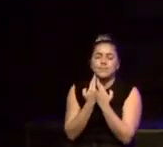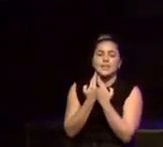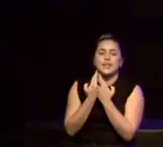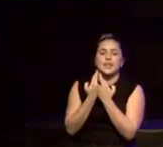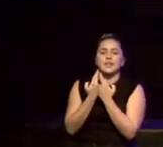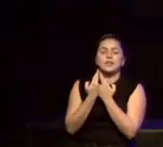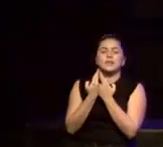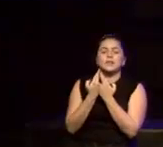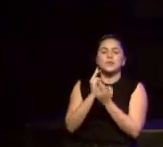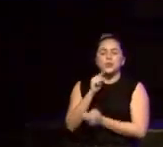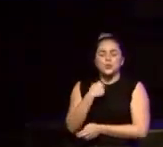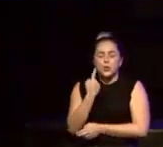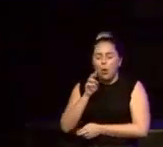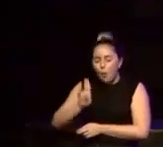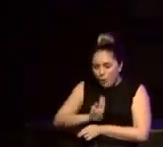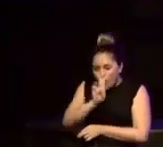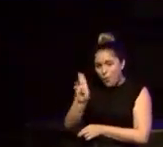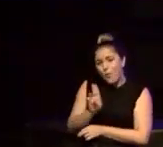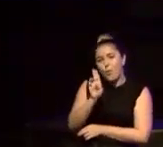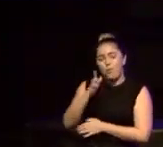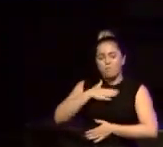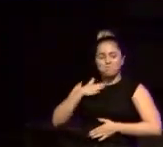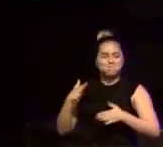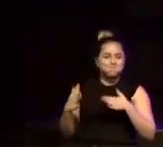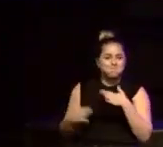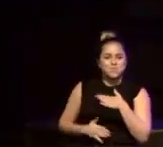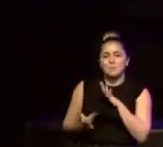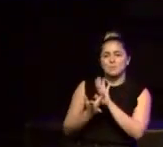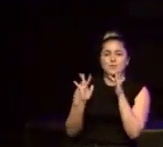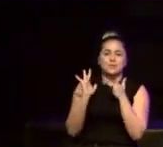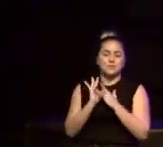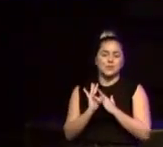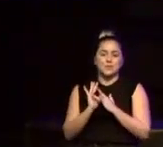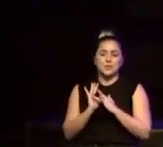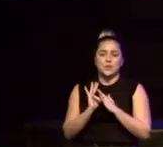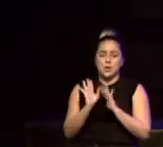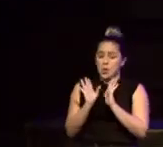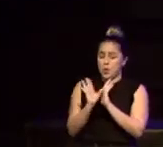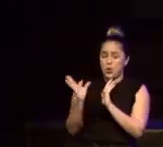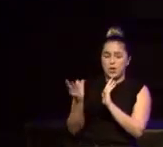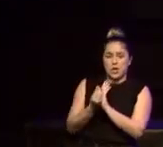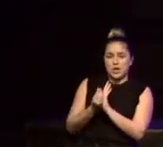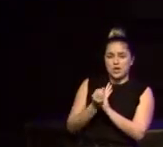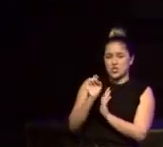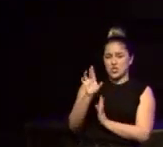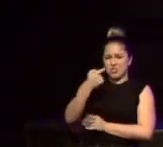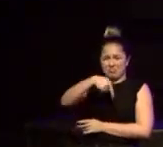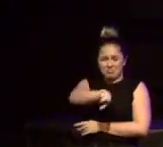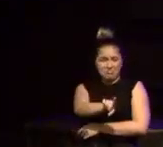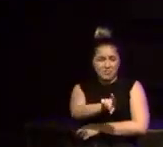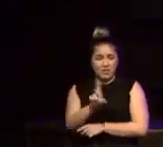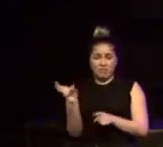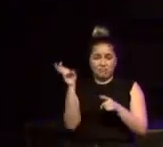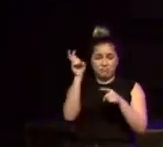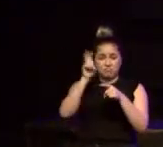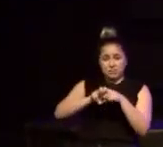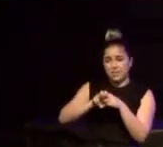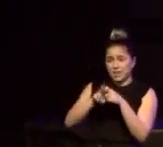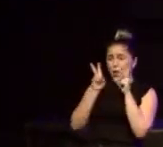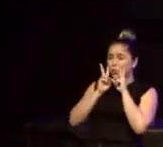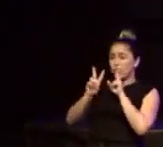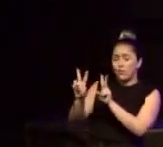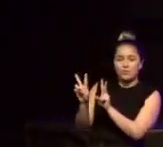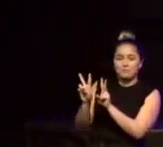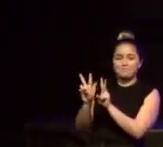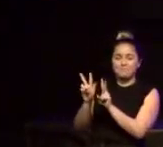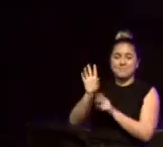como parte do corpo de Cristo. Não, você não precisa ser igreja apenas frequentando igreja, tem muito mais do que isso, com certeza, mas